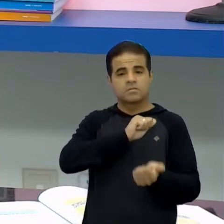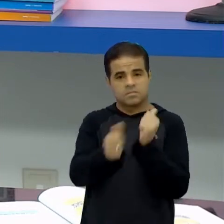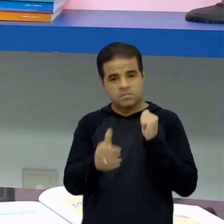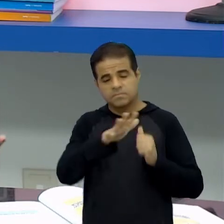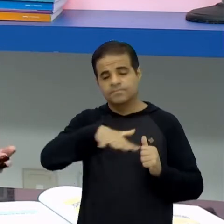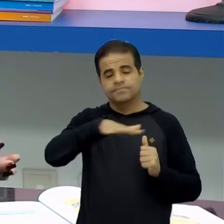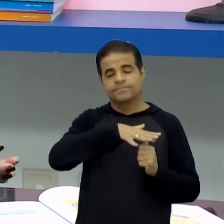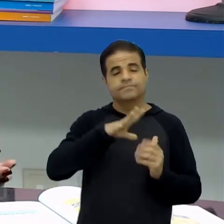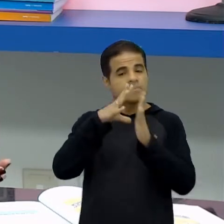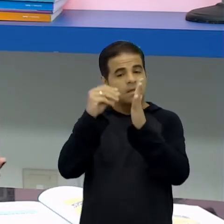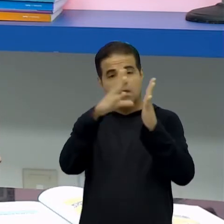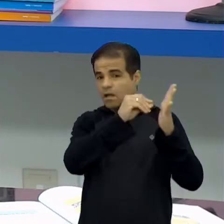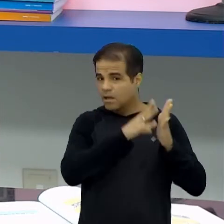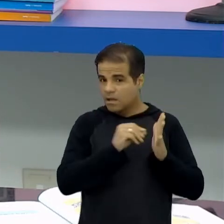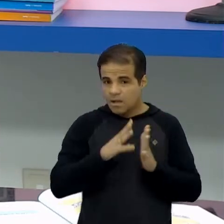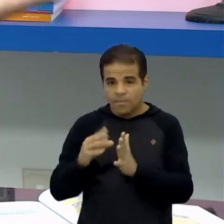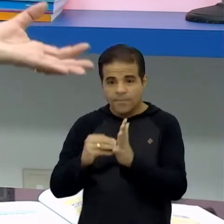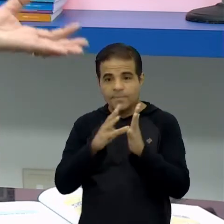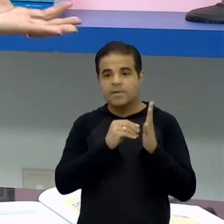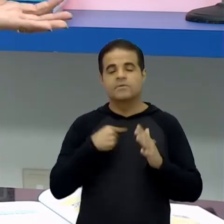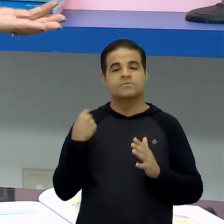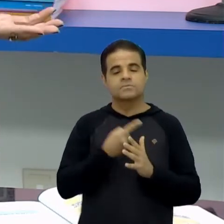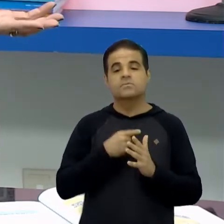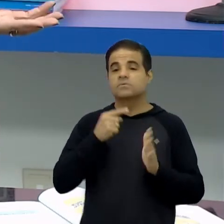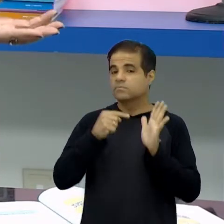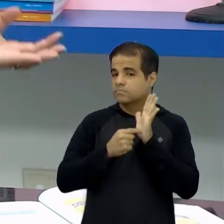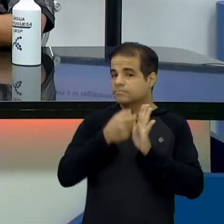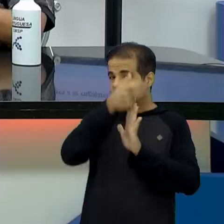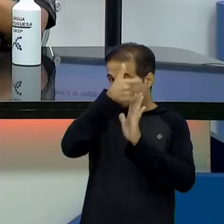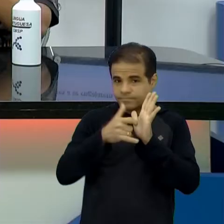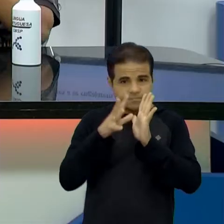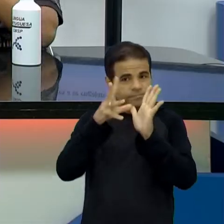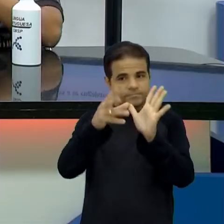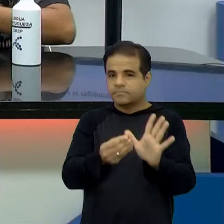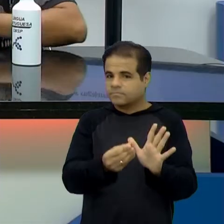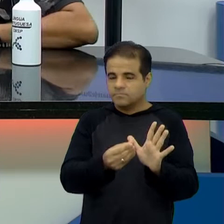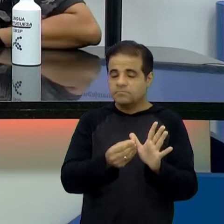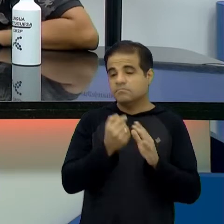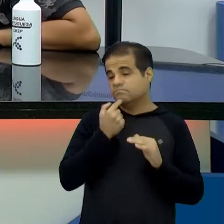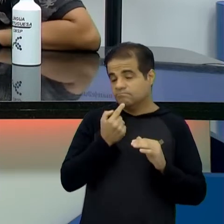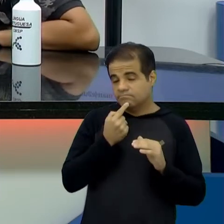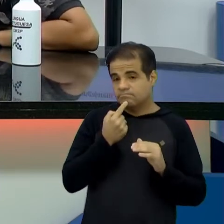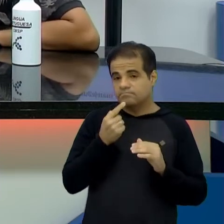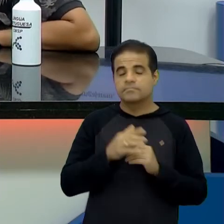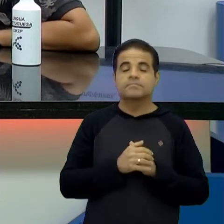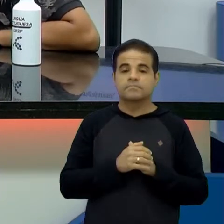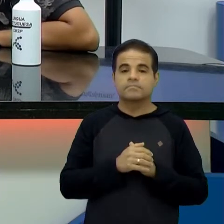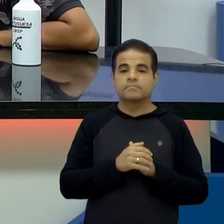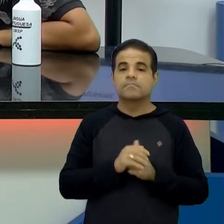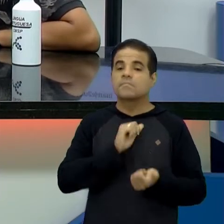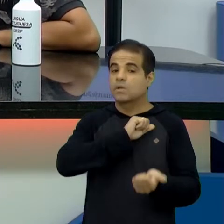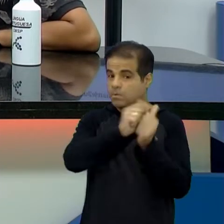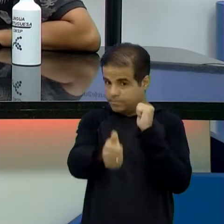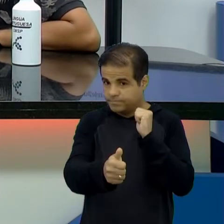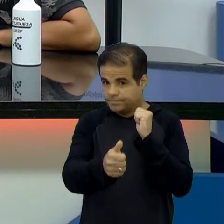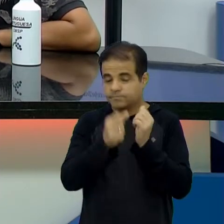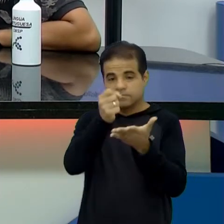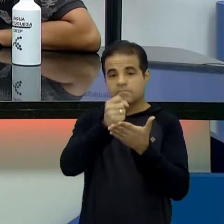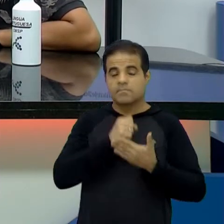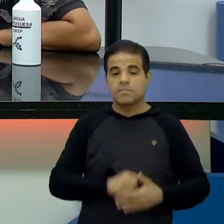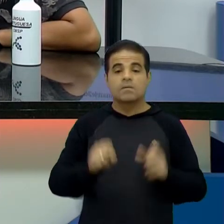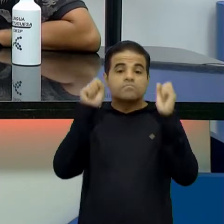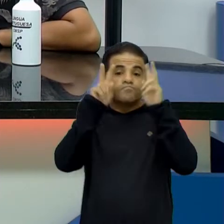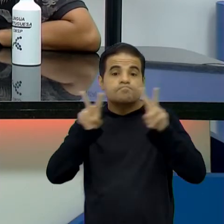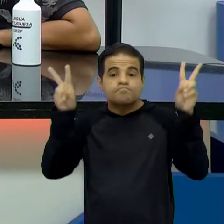Sim. da modalidade esportiva. E aí o nosso componente já diz Mas a tudo, gente né? joga nessa ideia de que assim, o esporte está trazendo essa lição,